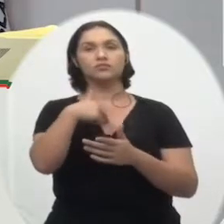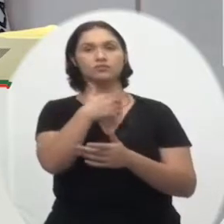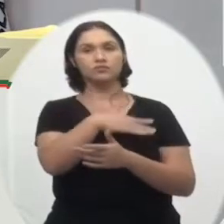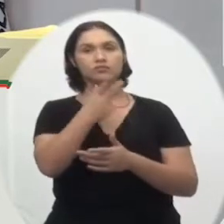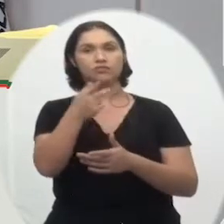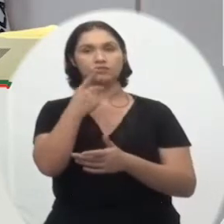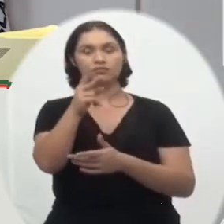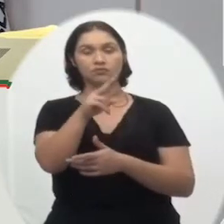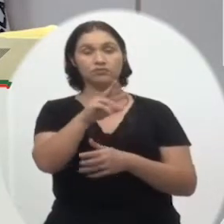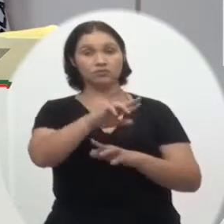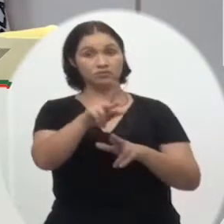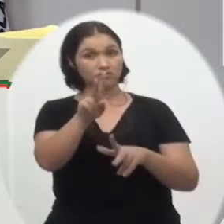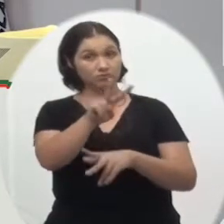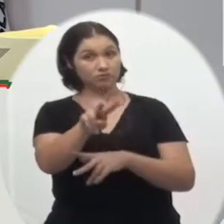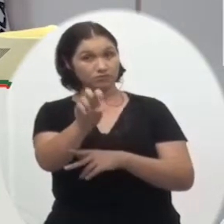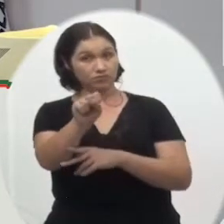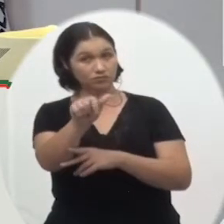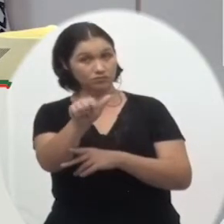vereador Salésio.